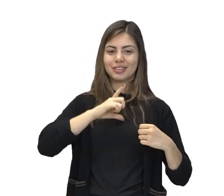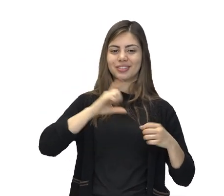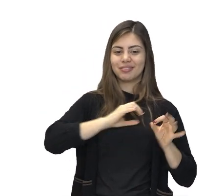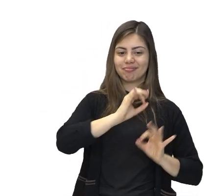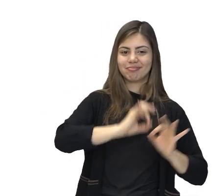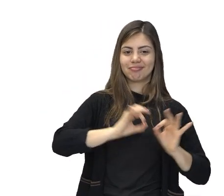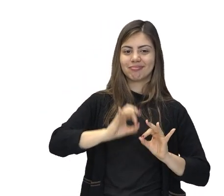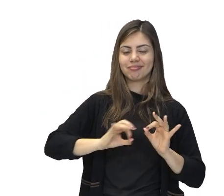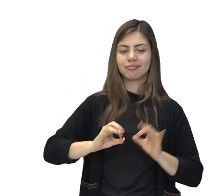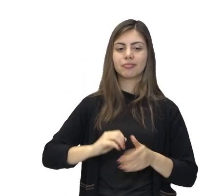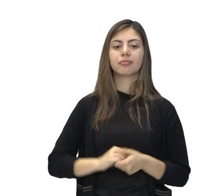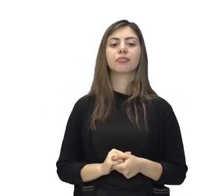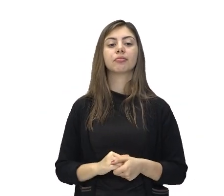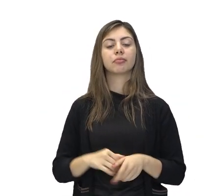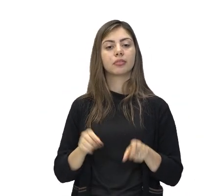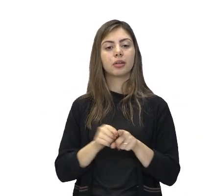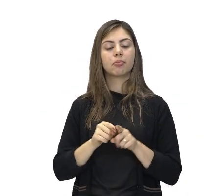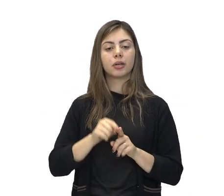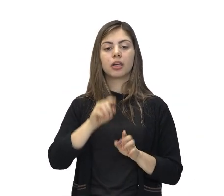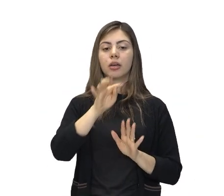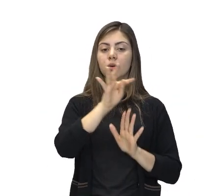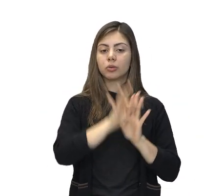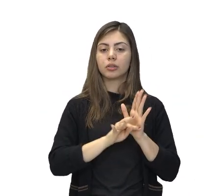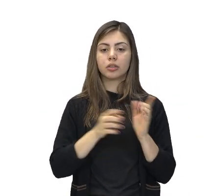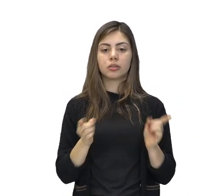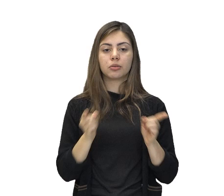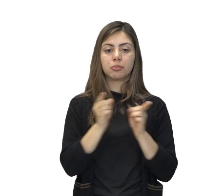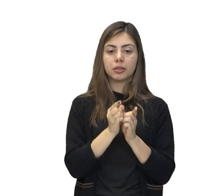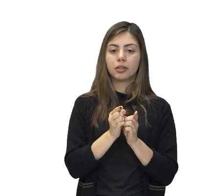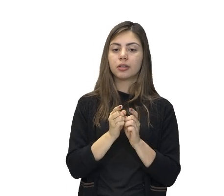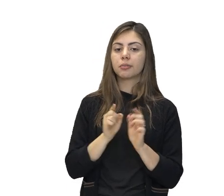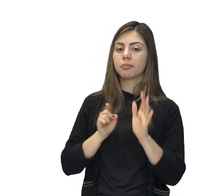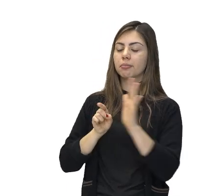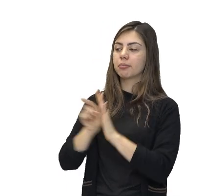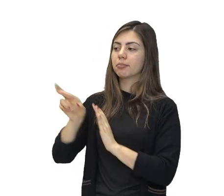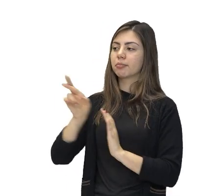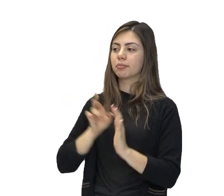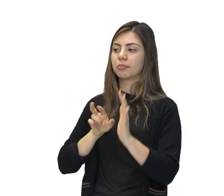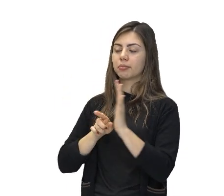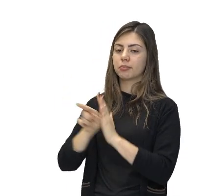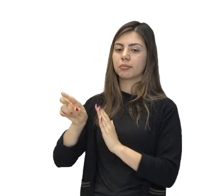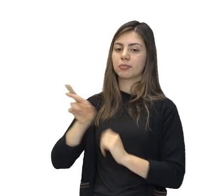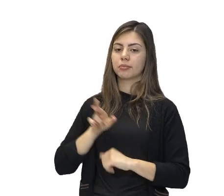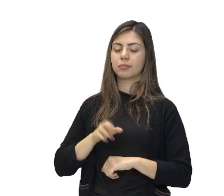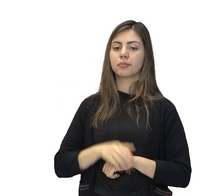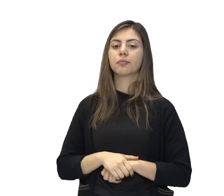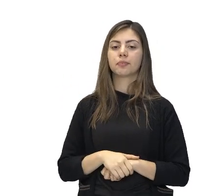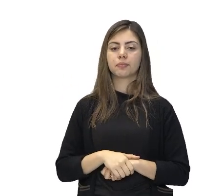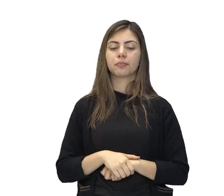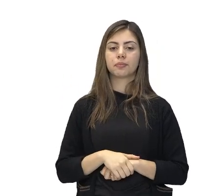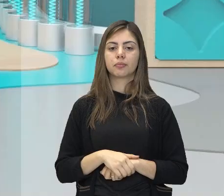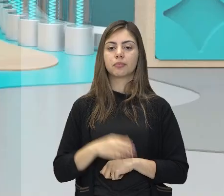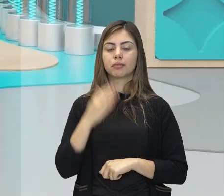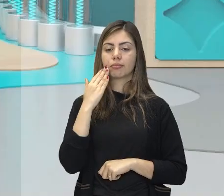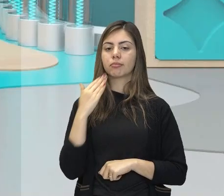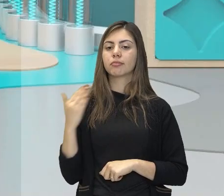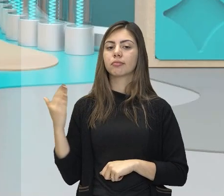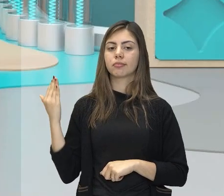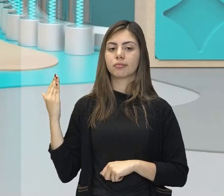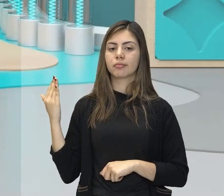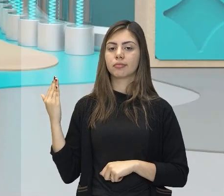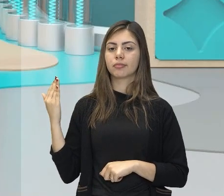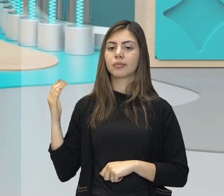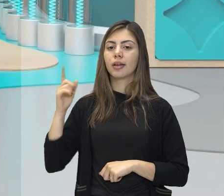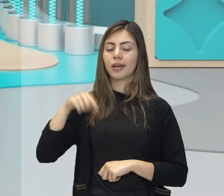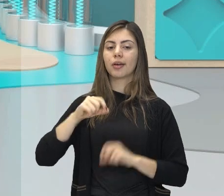o texto introdutório seguido aí de perguntas e respostas. Aqui, ao meu lado, nós temos aqui a versão em